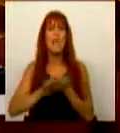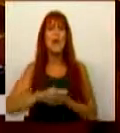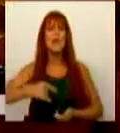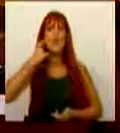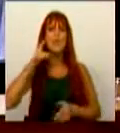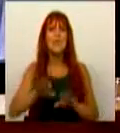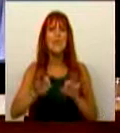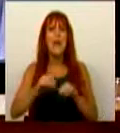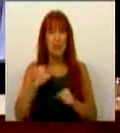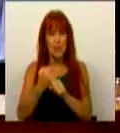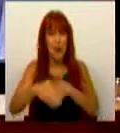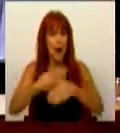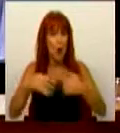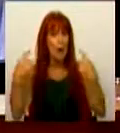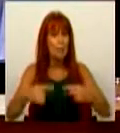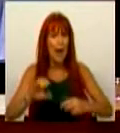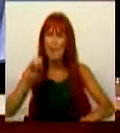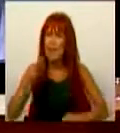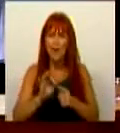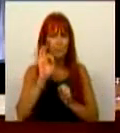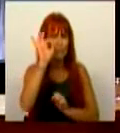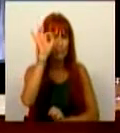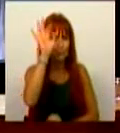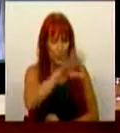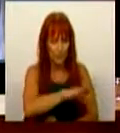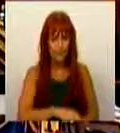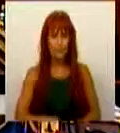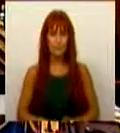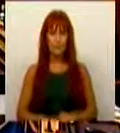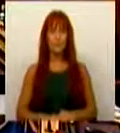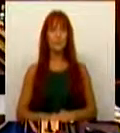conhecimento conforme estamos a trabalhar. Esta é a primeira observação.